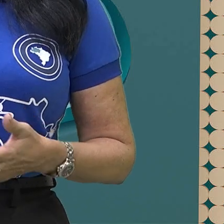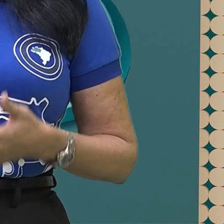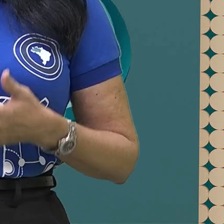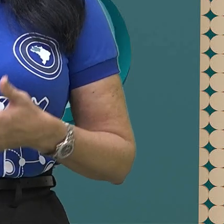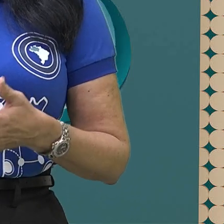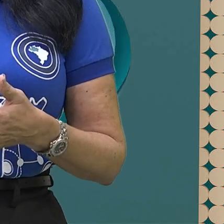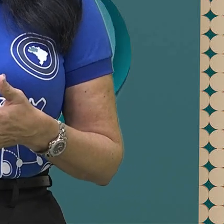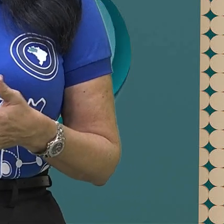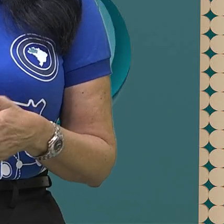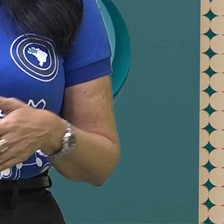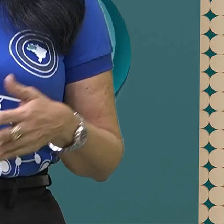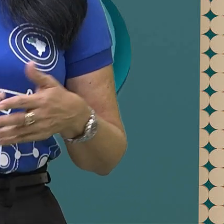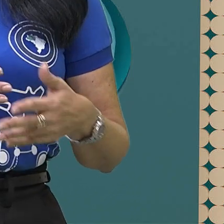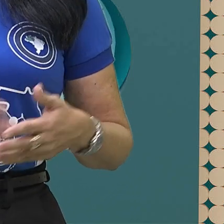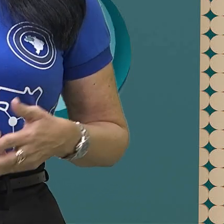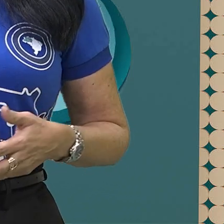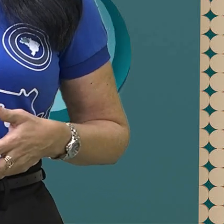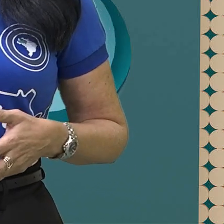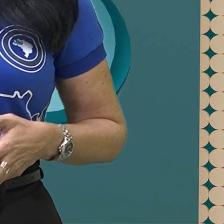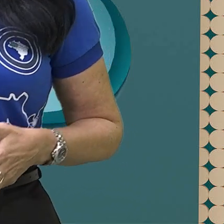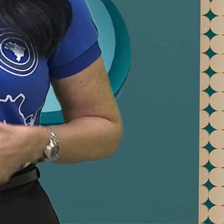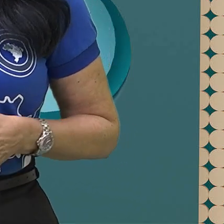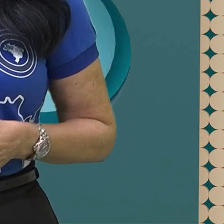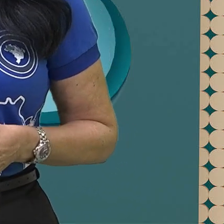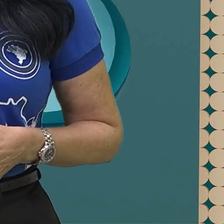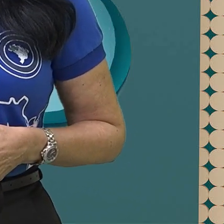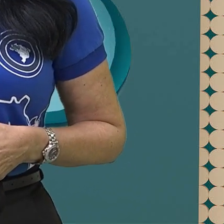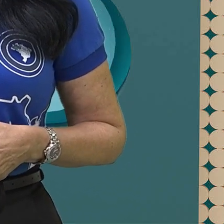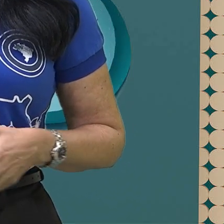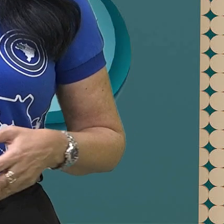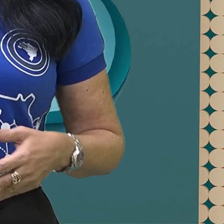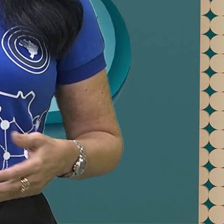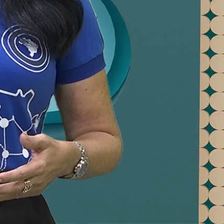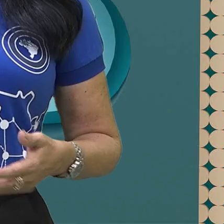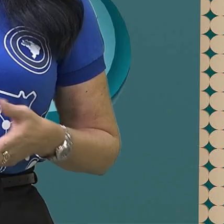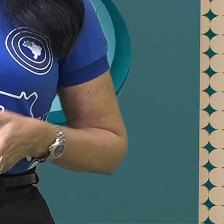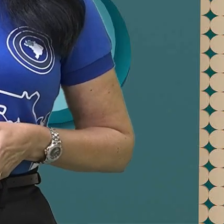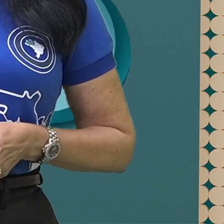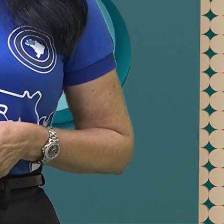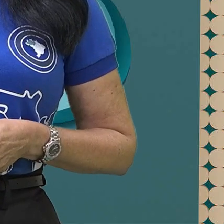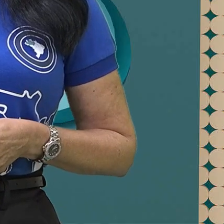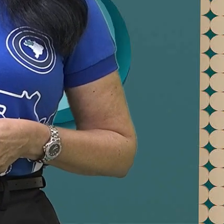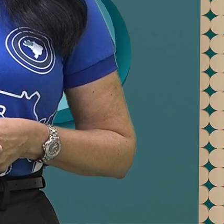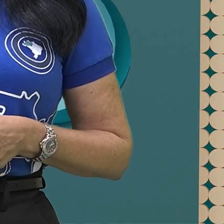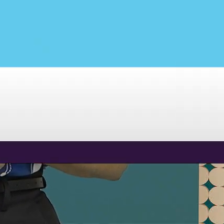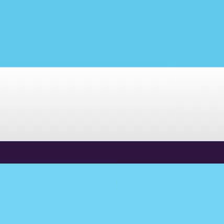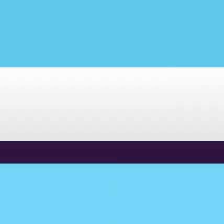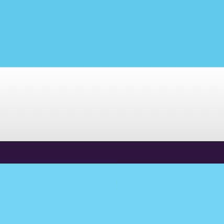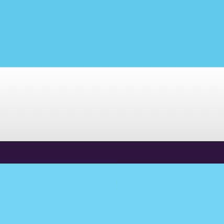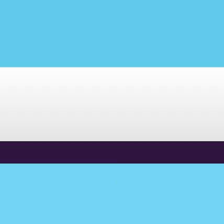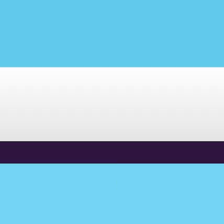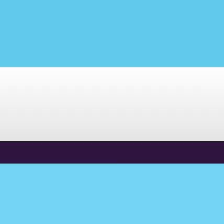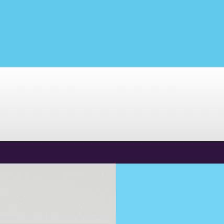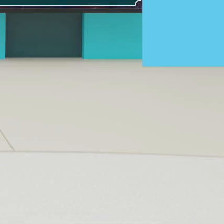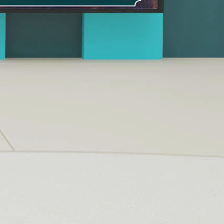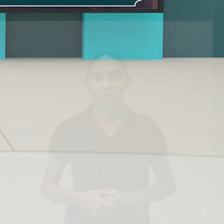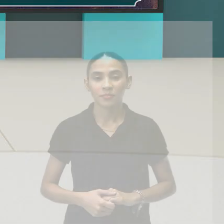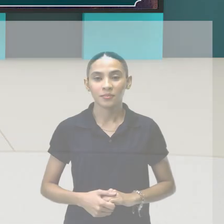esses valores simultaneamente. E vamos dar um exemplo de uma obra que tem esses valores.